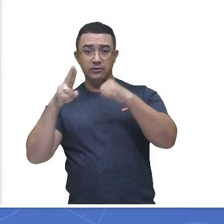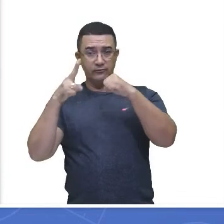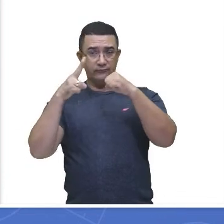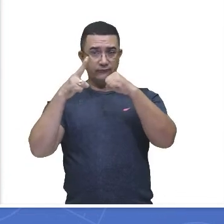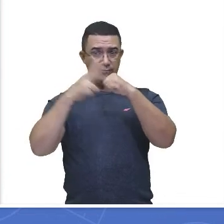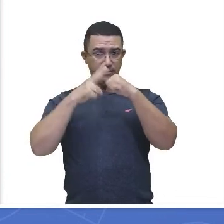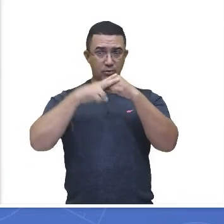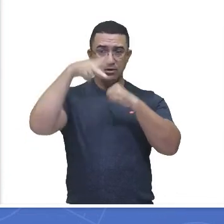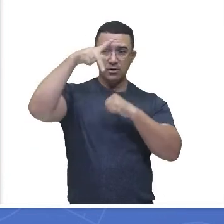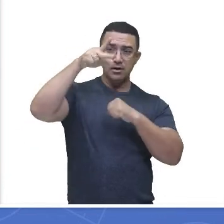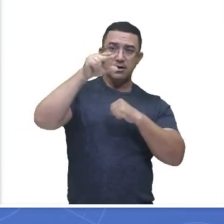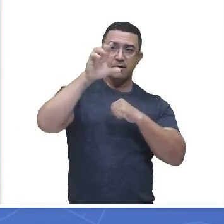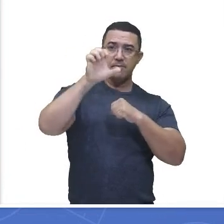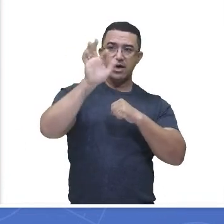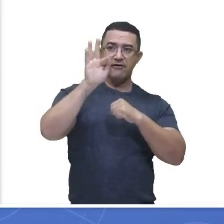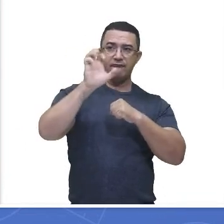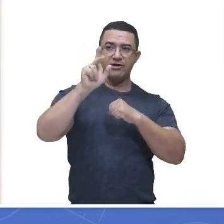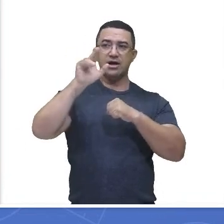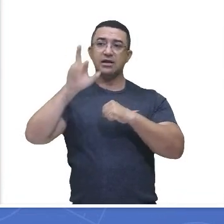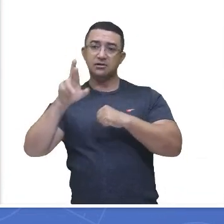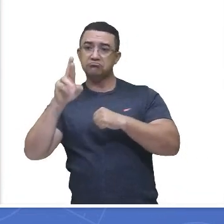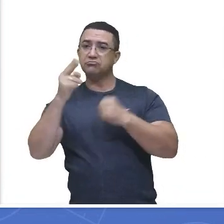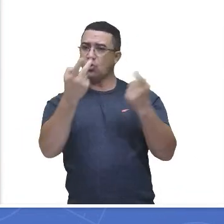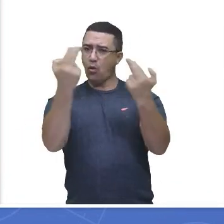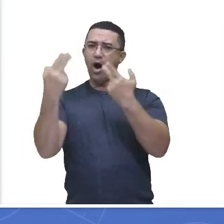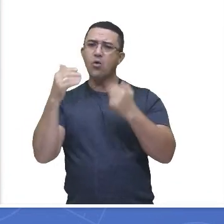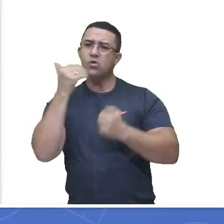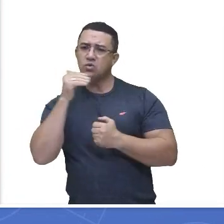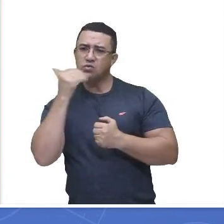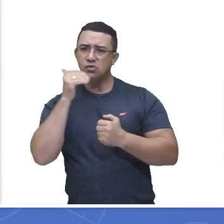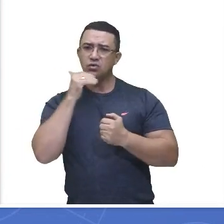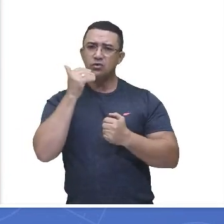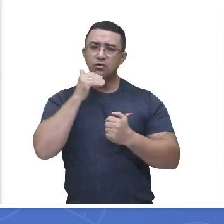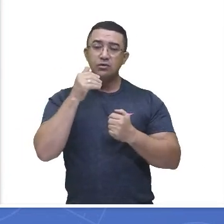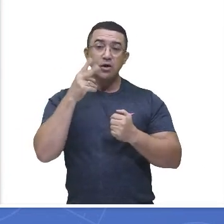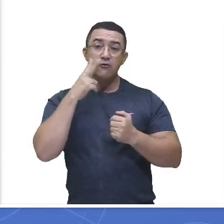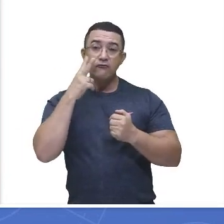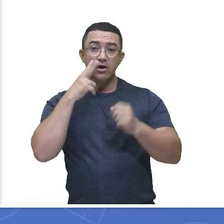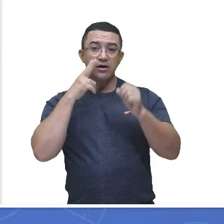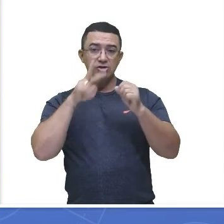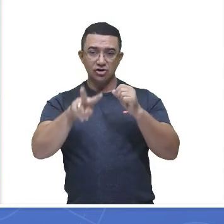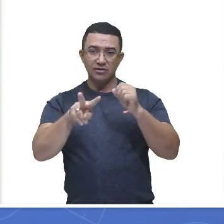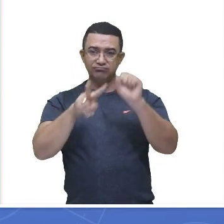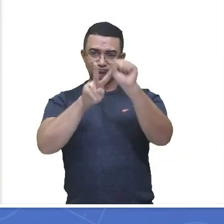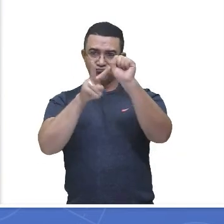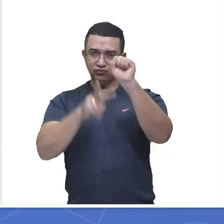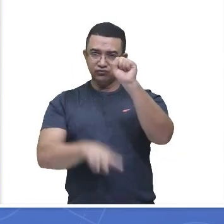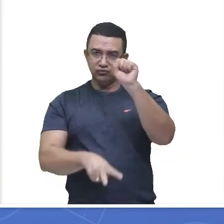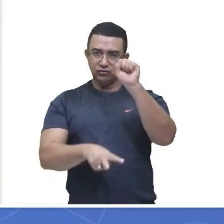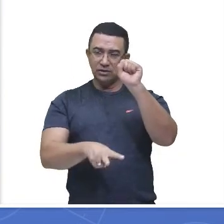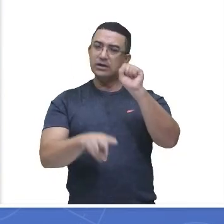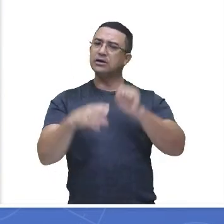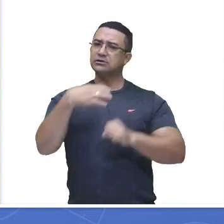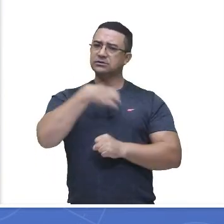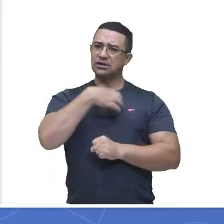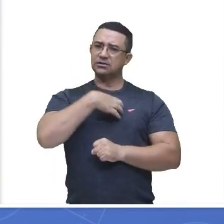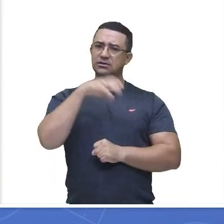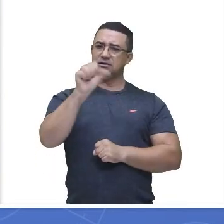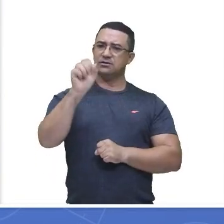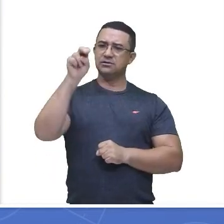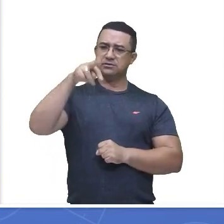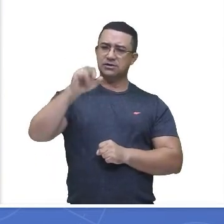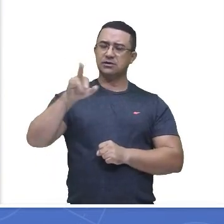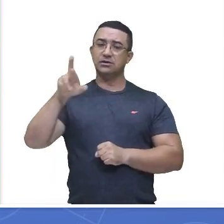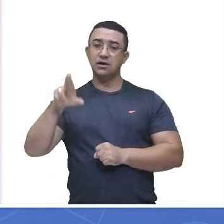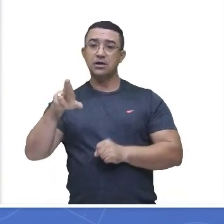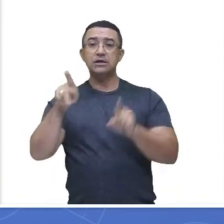a mesma irregularidade. Observa a conjugação do verbo sentir e conjuga o verbo